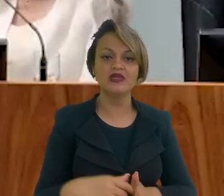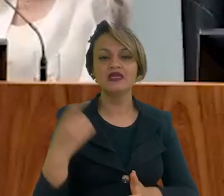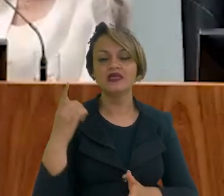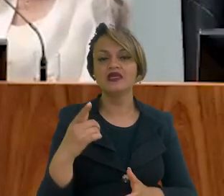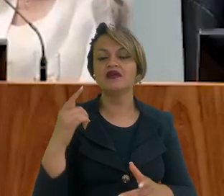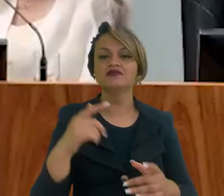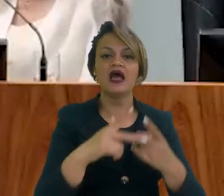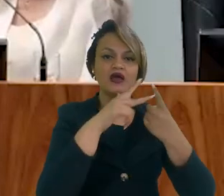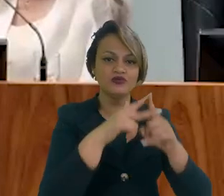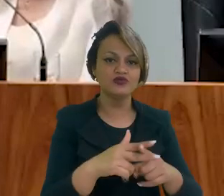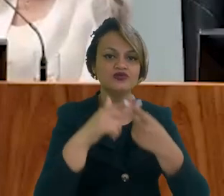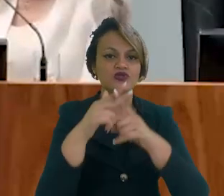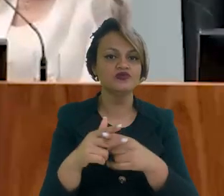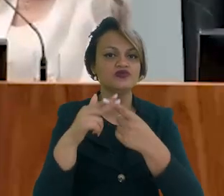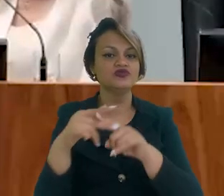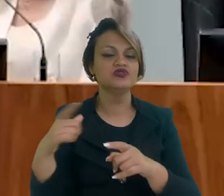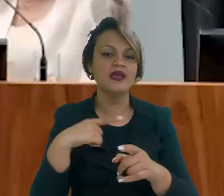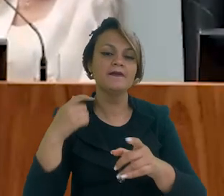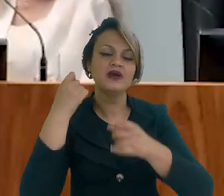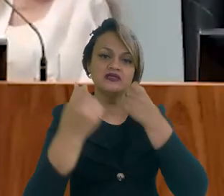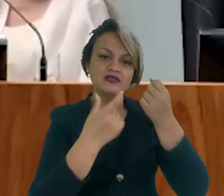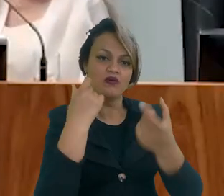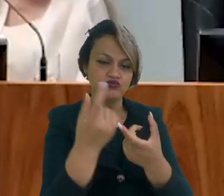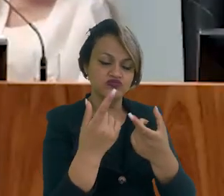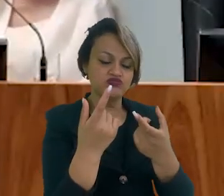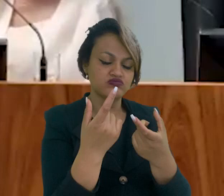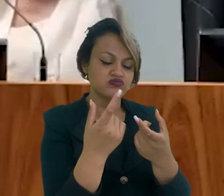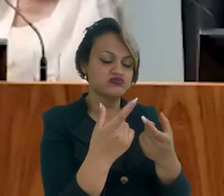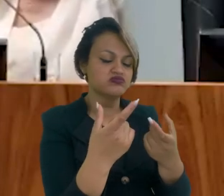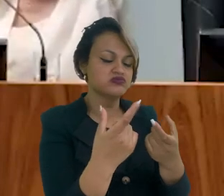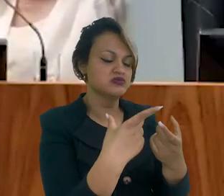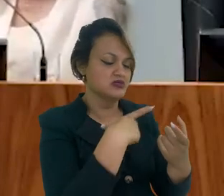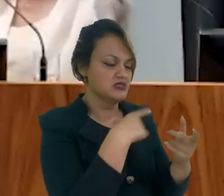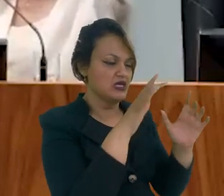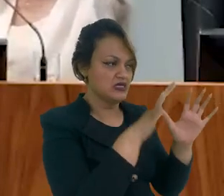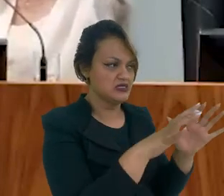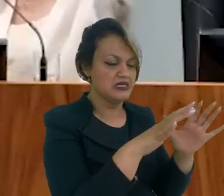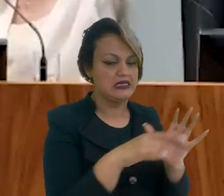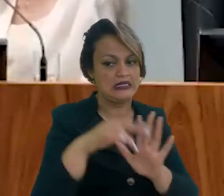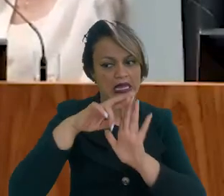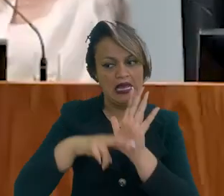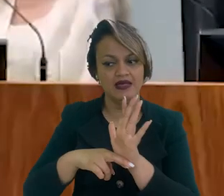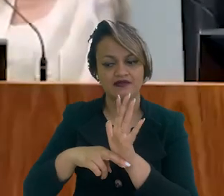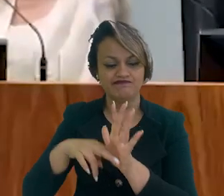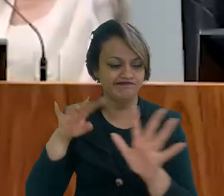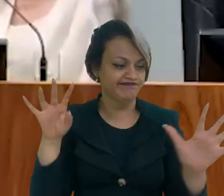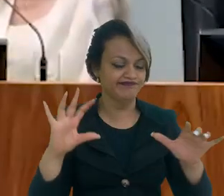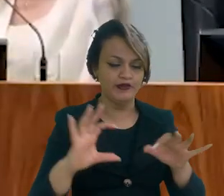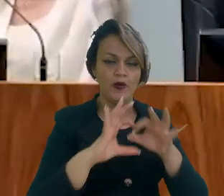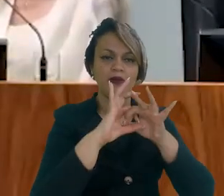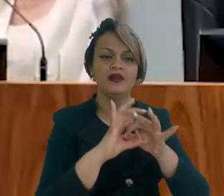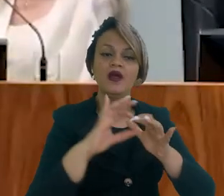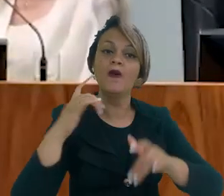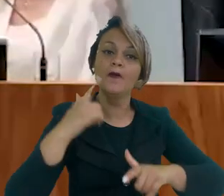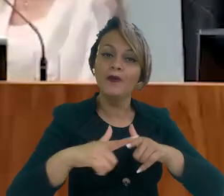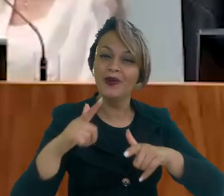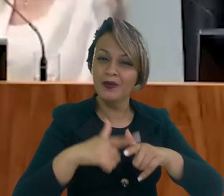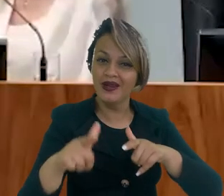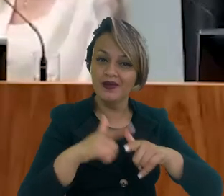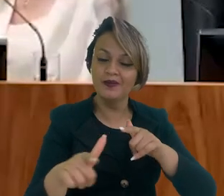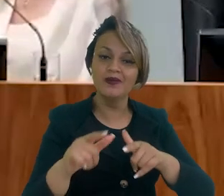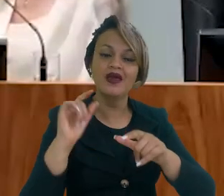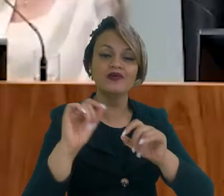tudo bem ou em grande parte muito bem ajuste sempre são feitos mas as exceções justificam a